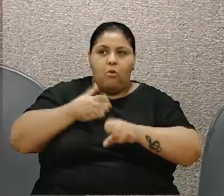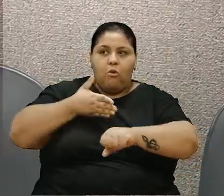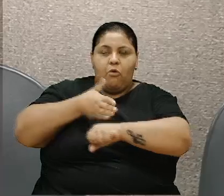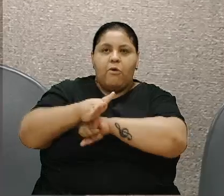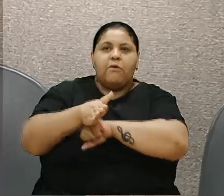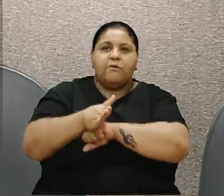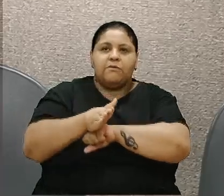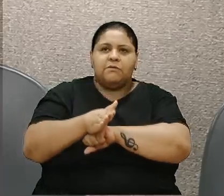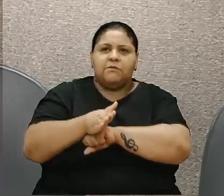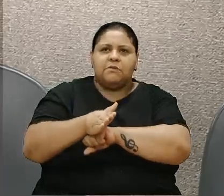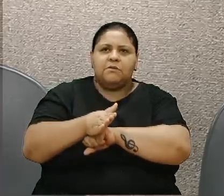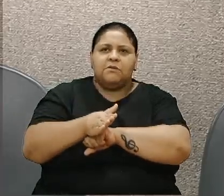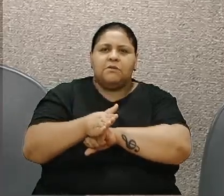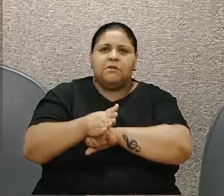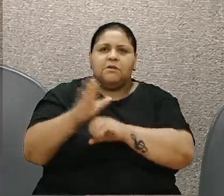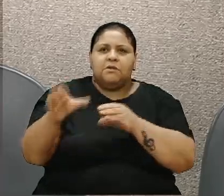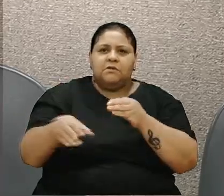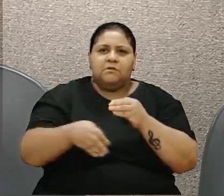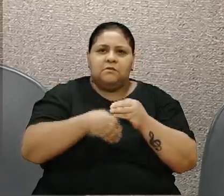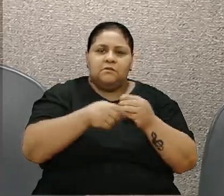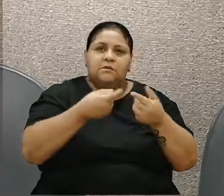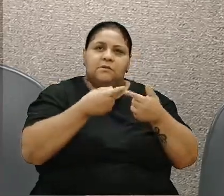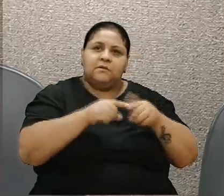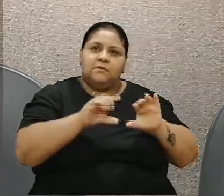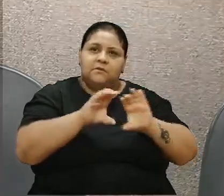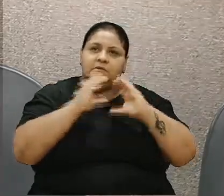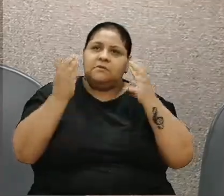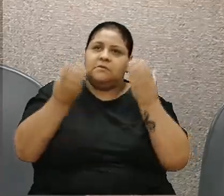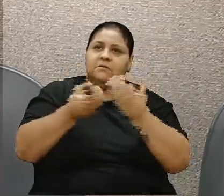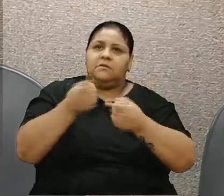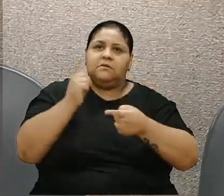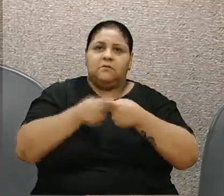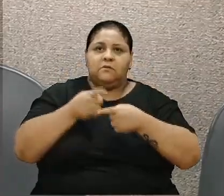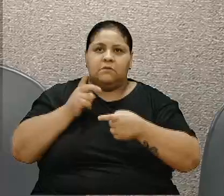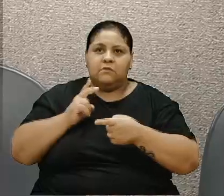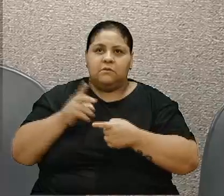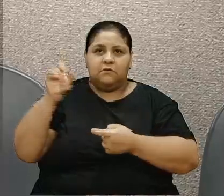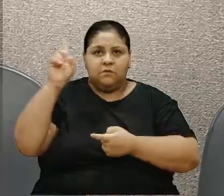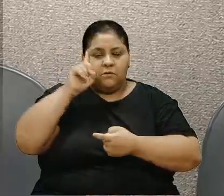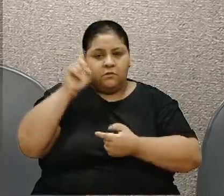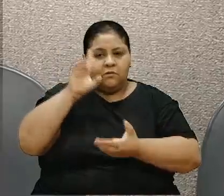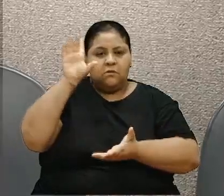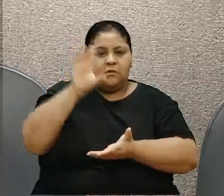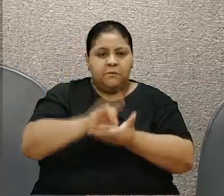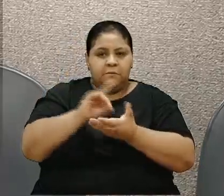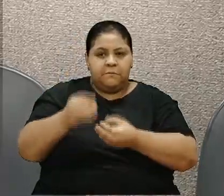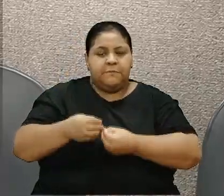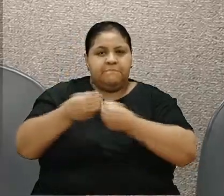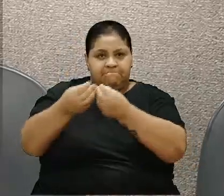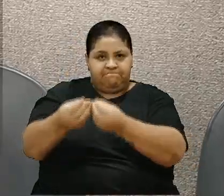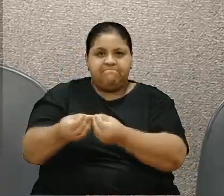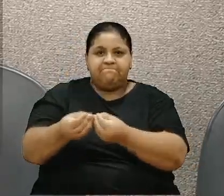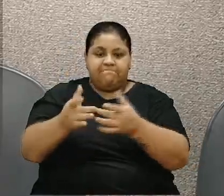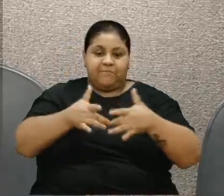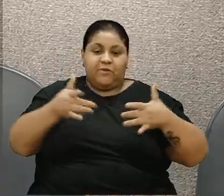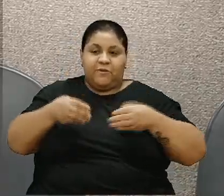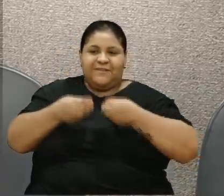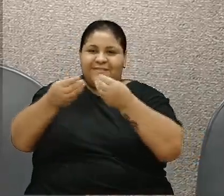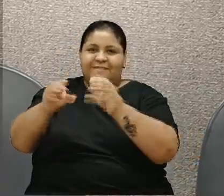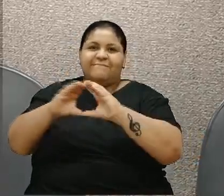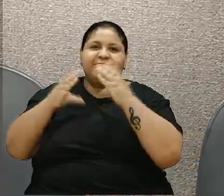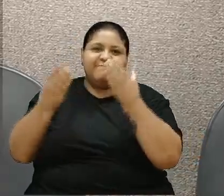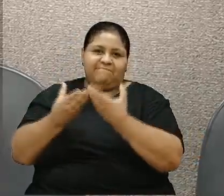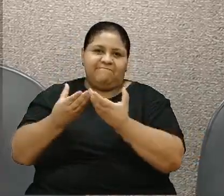participação muito de emendas, mas muito da comunidade, porque o que mantém todos os dias efetivamente são as doações da comunidade. Então, uma